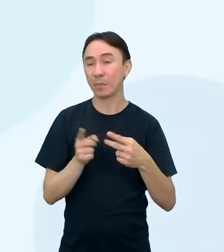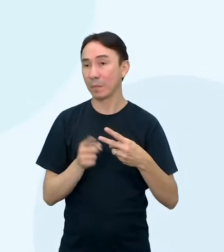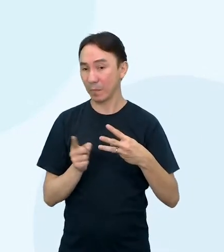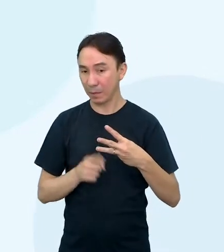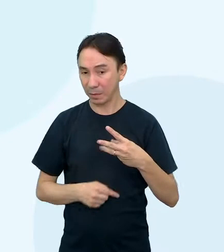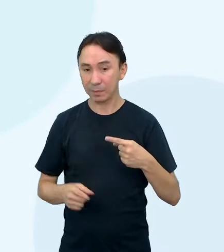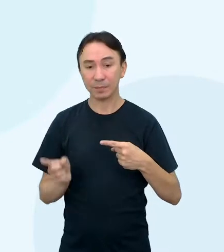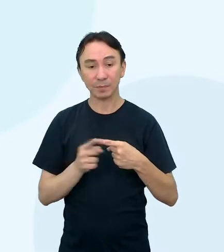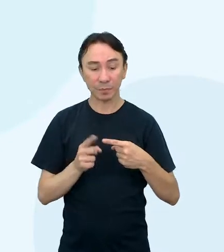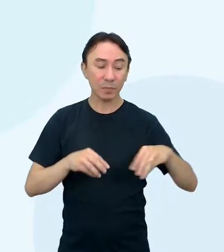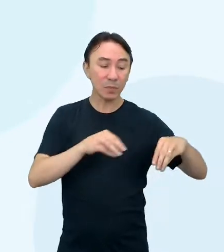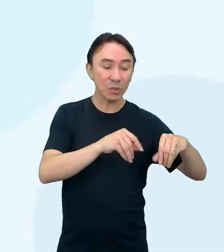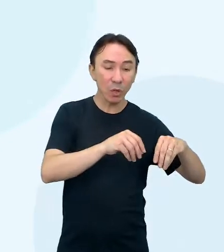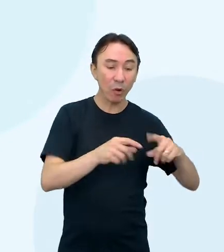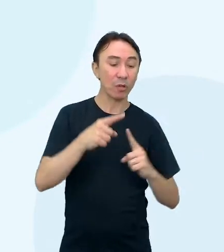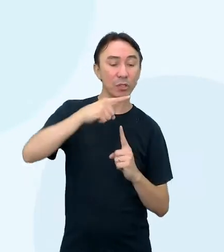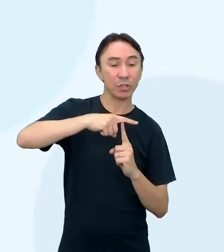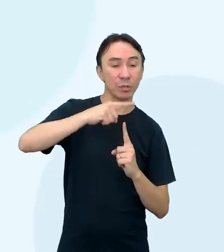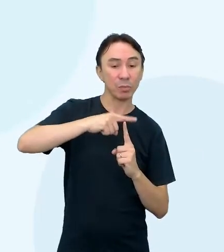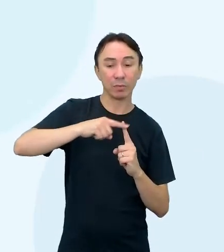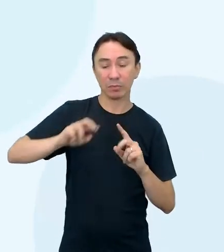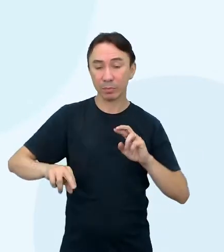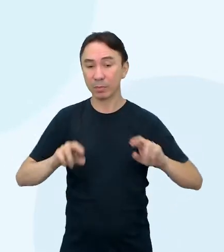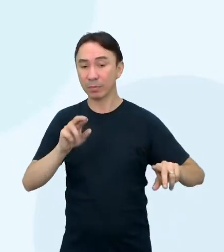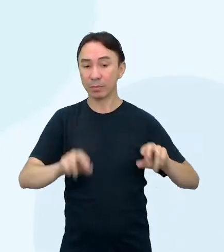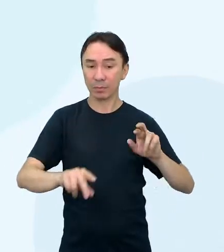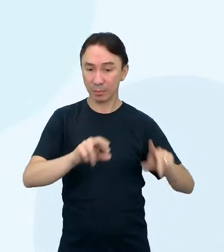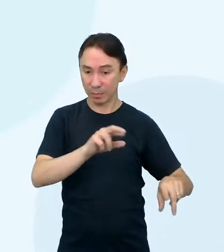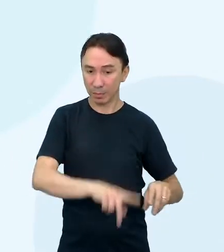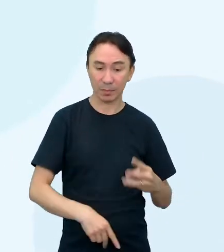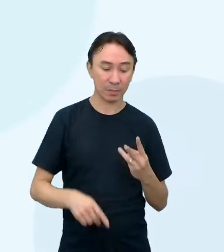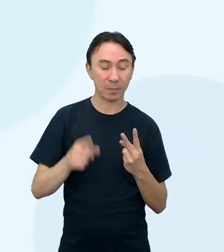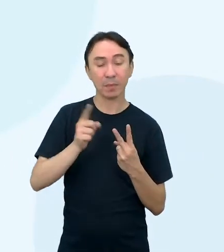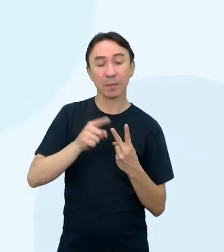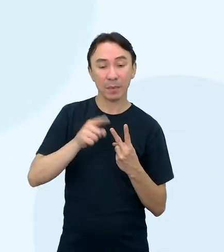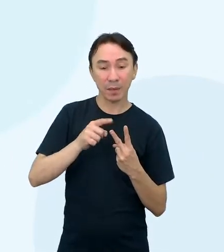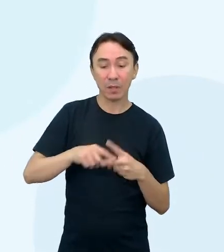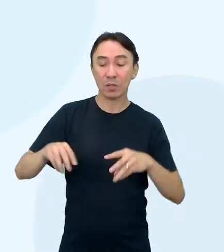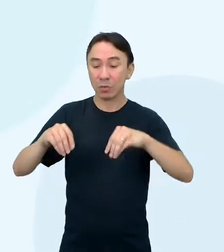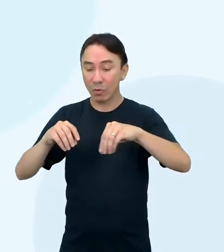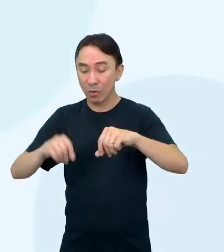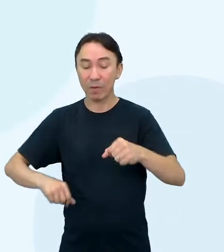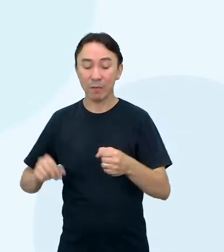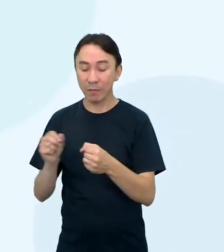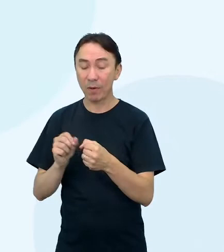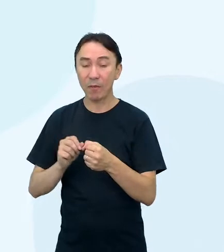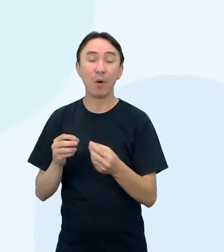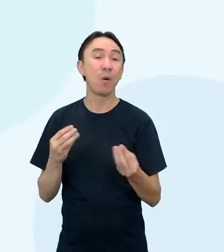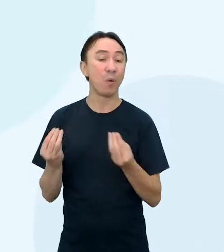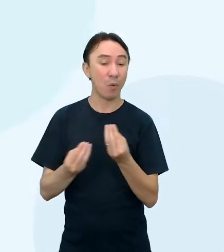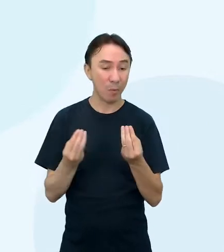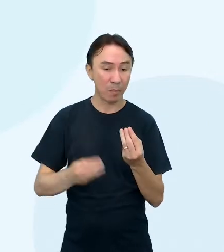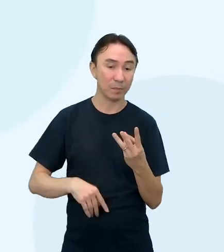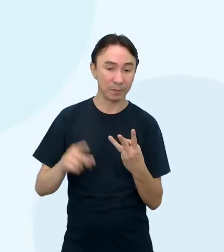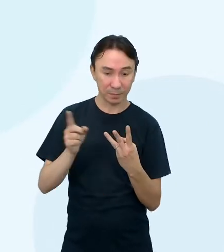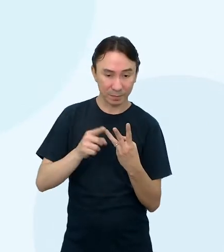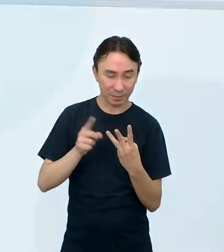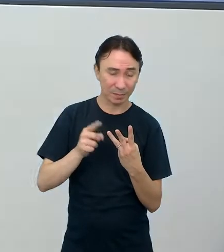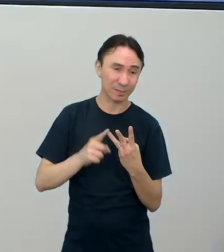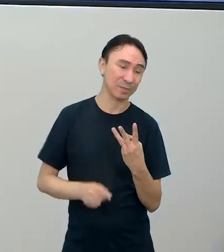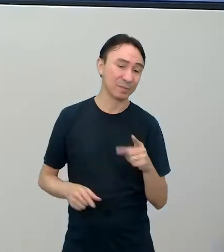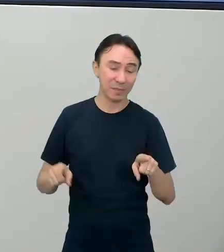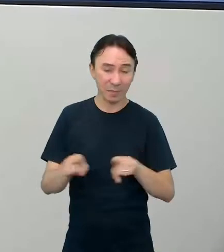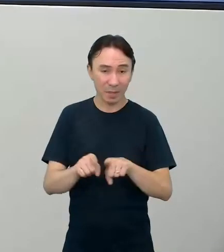e analisaremos a formação do solo e vamos explorar um pouco da química dos solos, afinal,